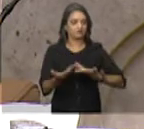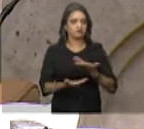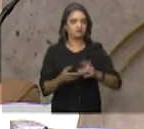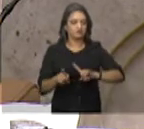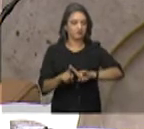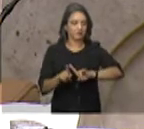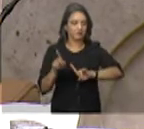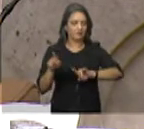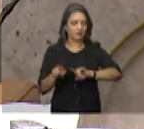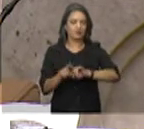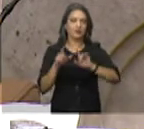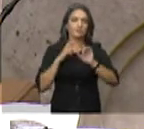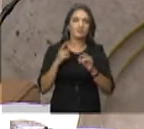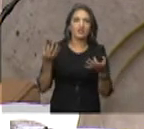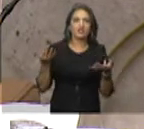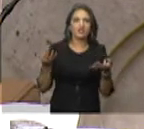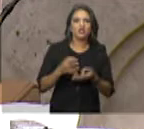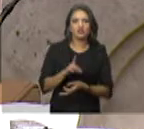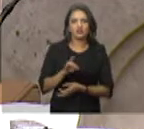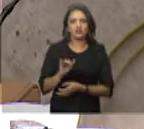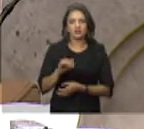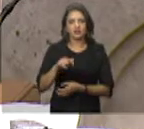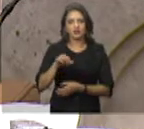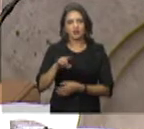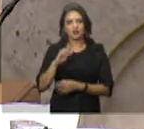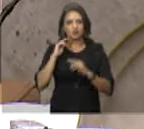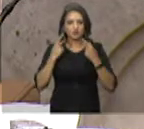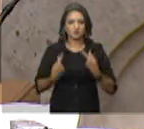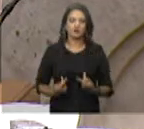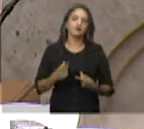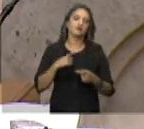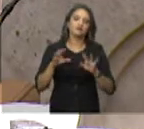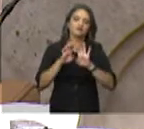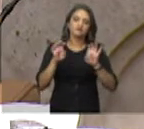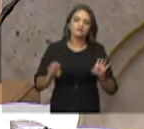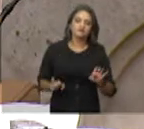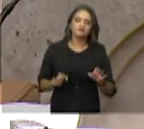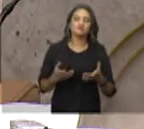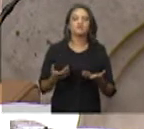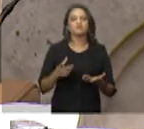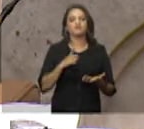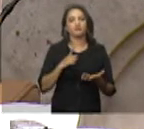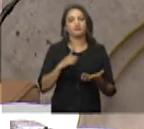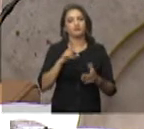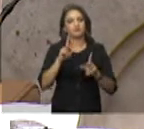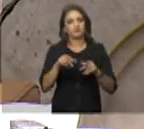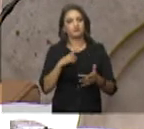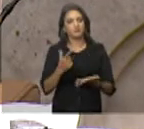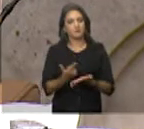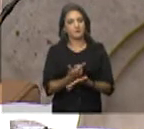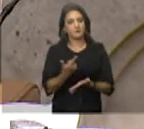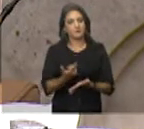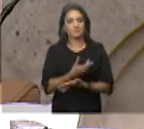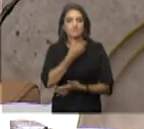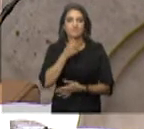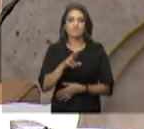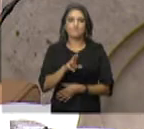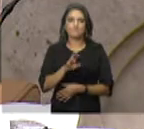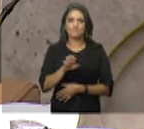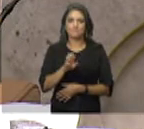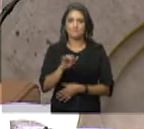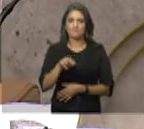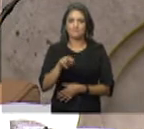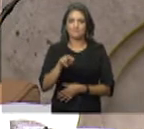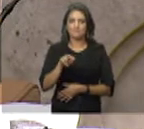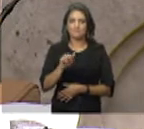que estão em relação de estruturação mútua tal como afirma em obra doutrinária Reinaldo Soares da